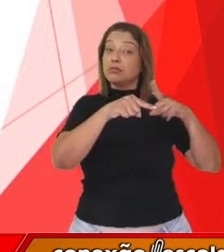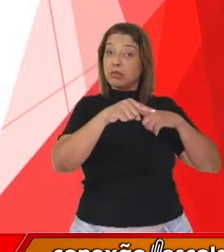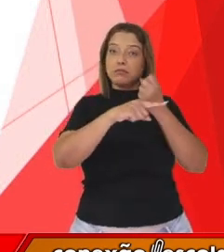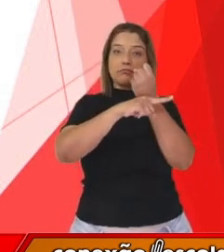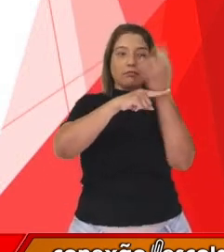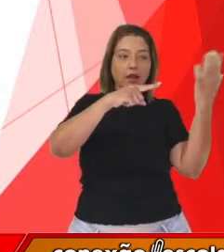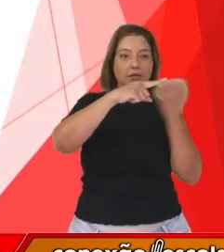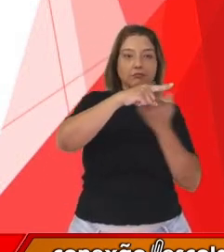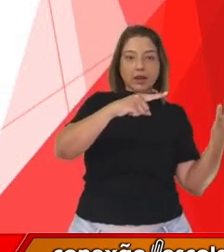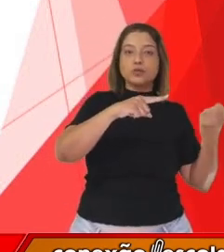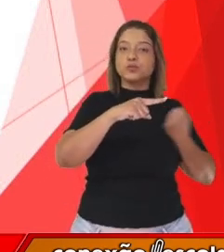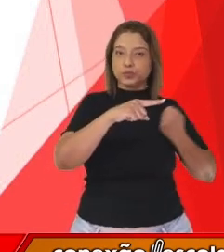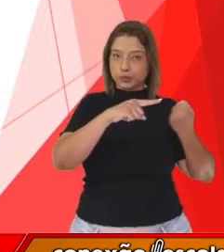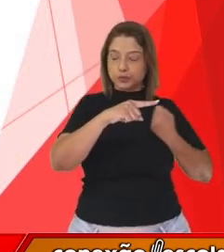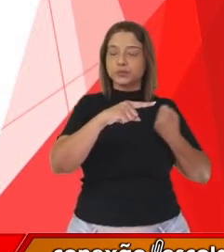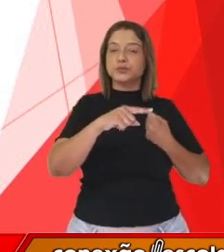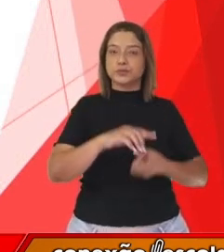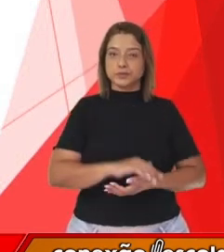de quantidade.